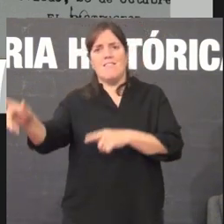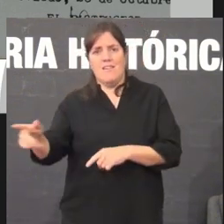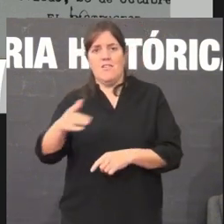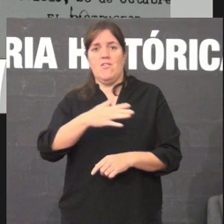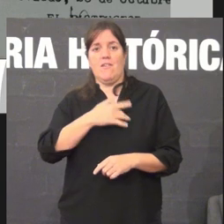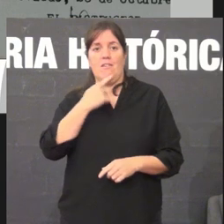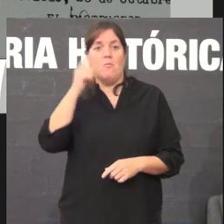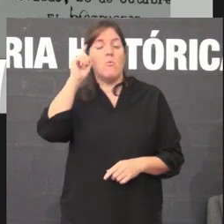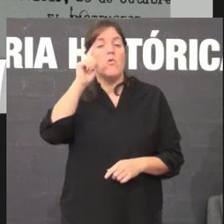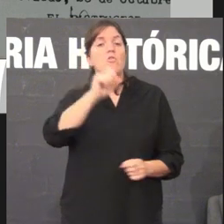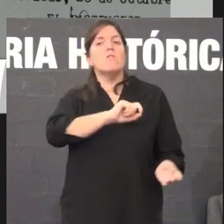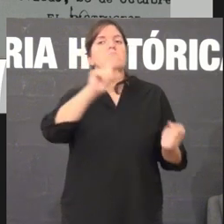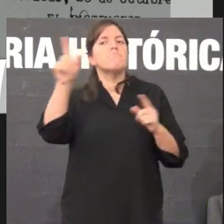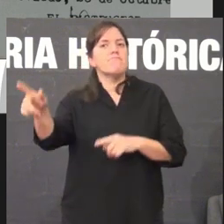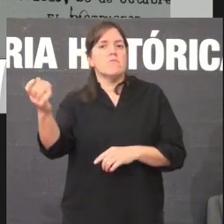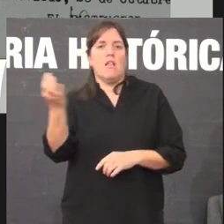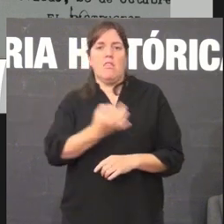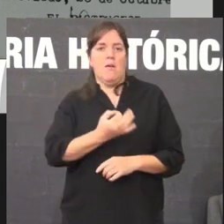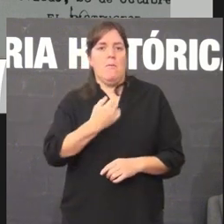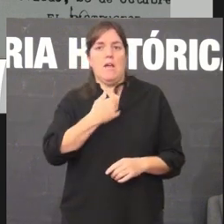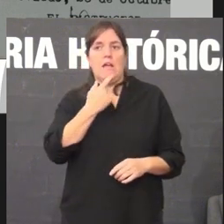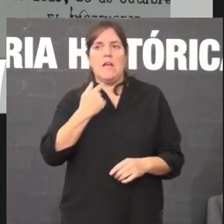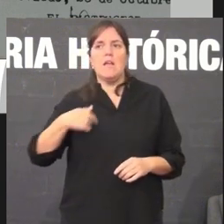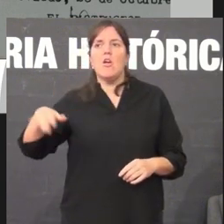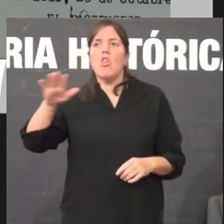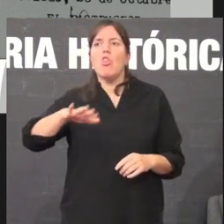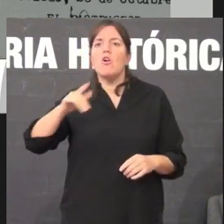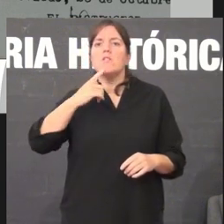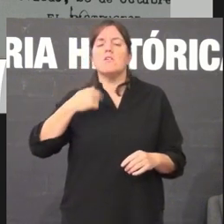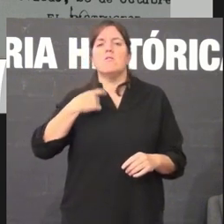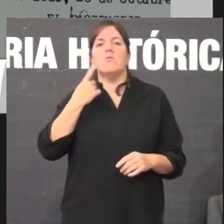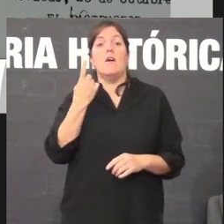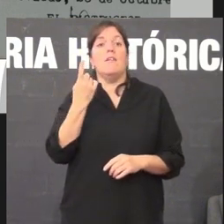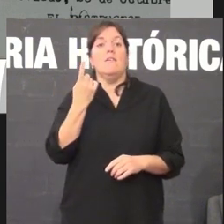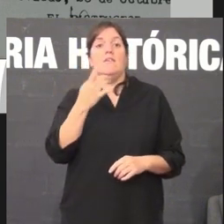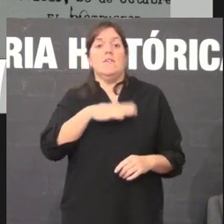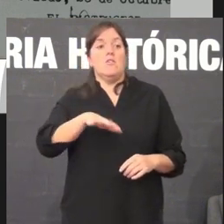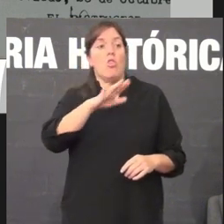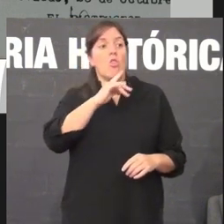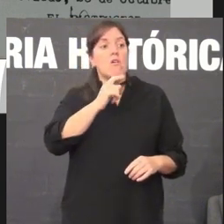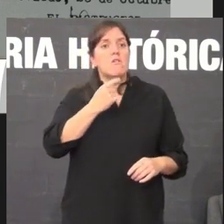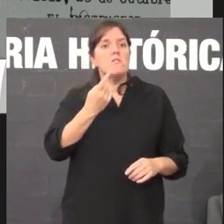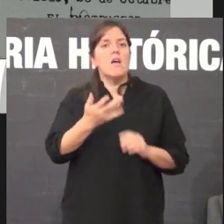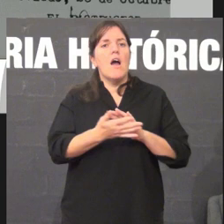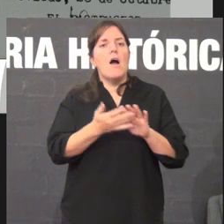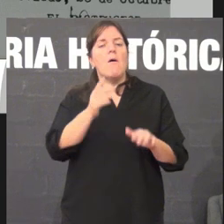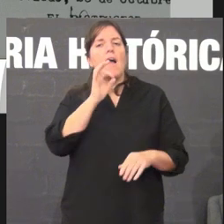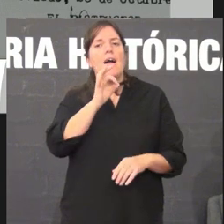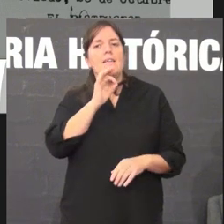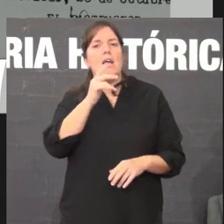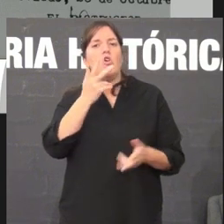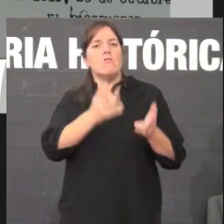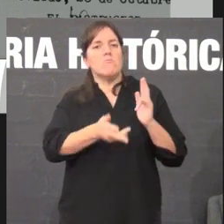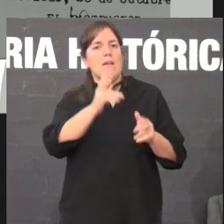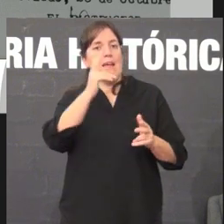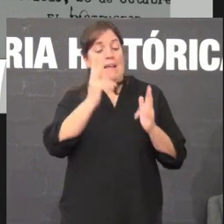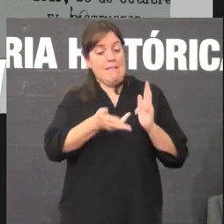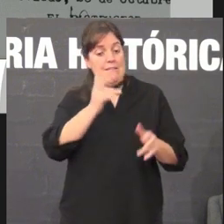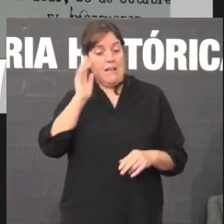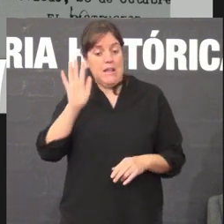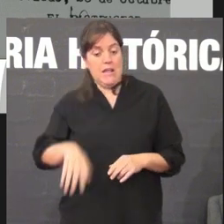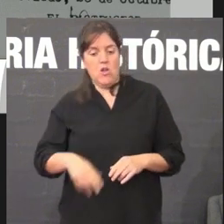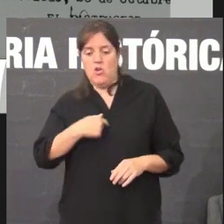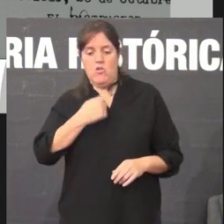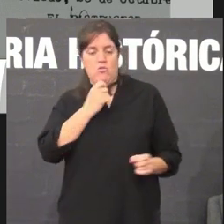para territorios onde se falaba galego catalán e vasco iso non acontecía nos outros mestres e mestras do